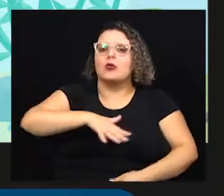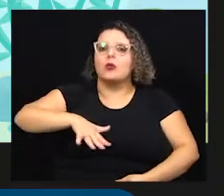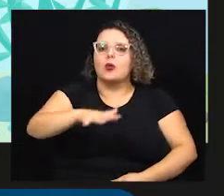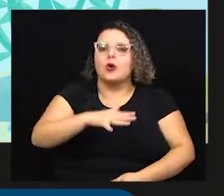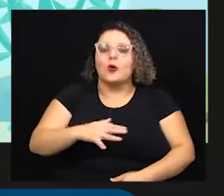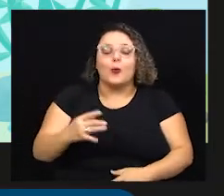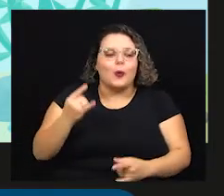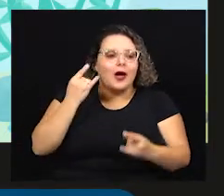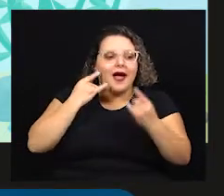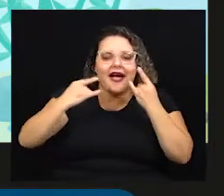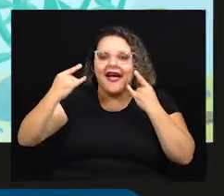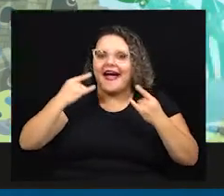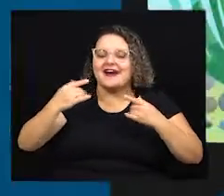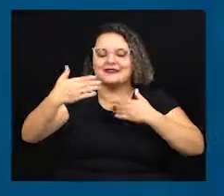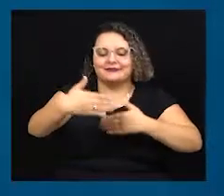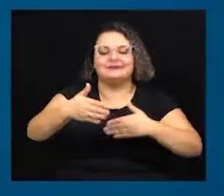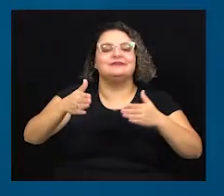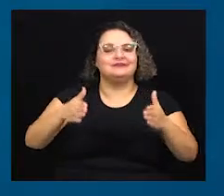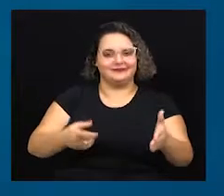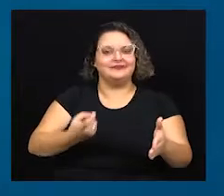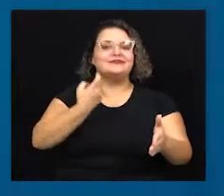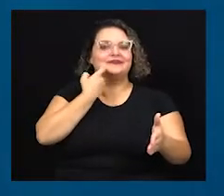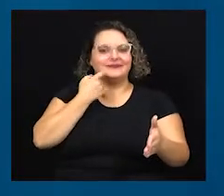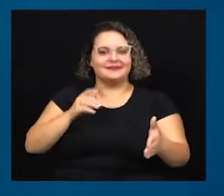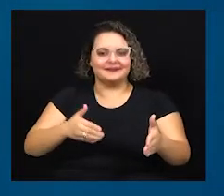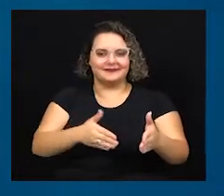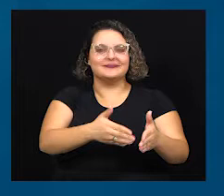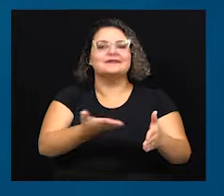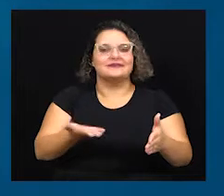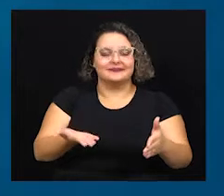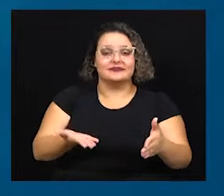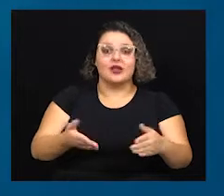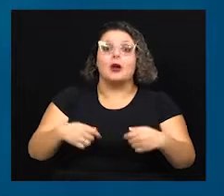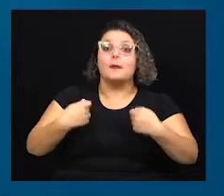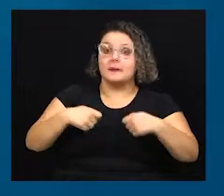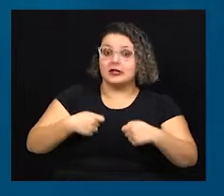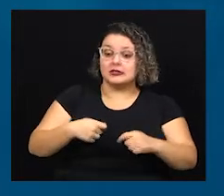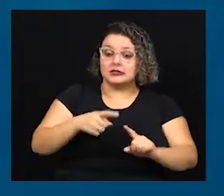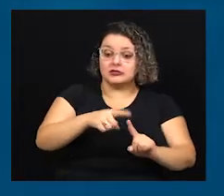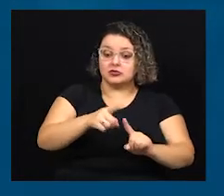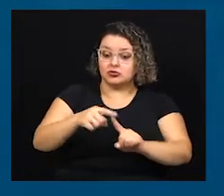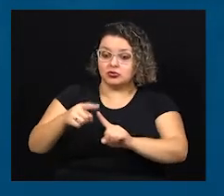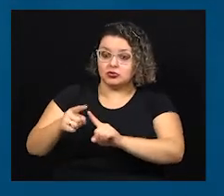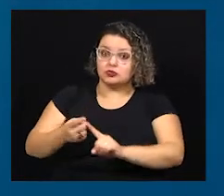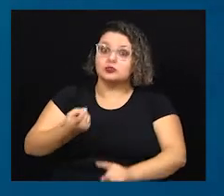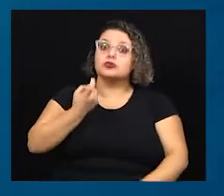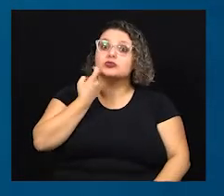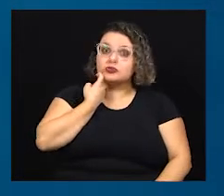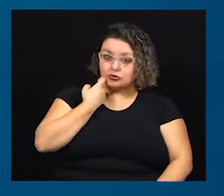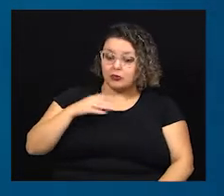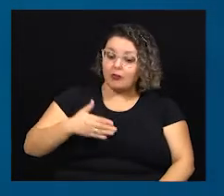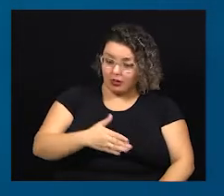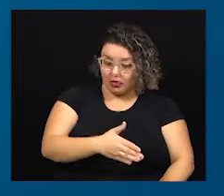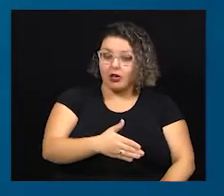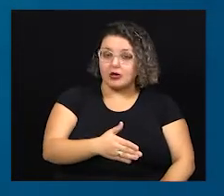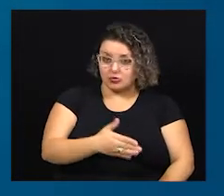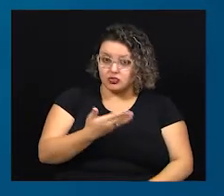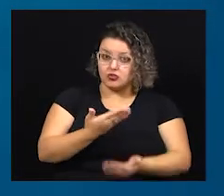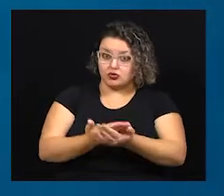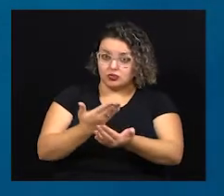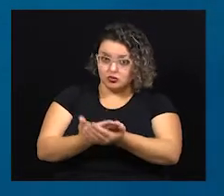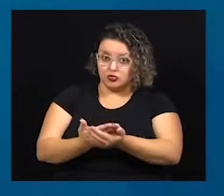fascinante universo do aquarismo. Bom, é preciso estudar os tipos de peixe e espécies que serão criados e quais